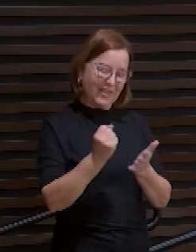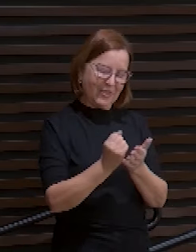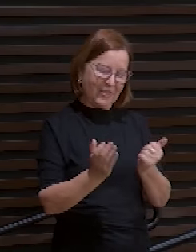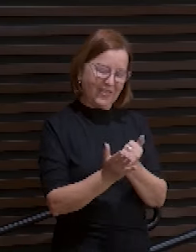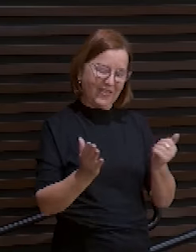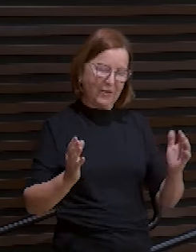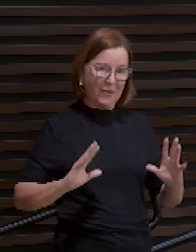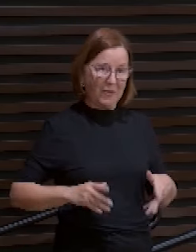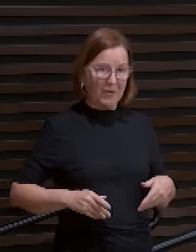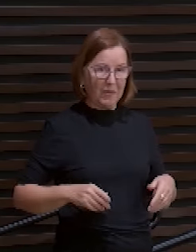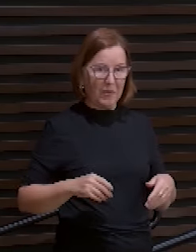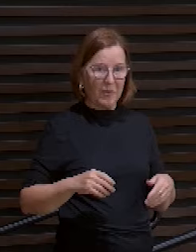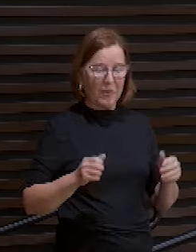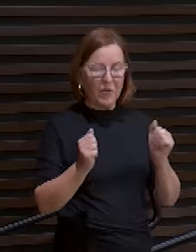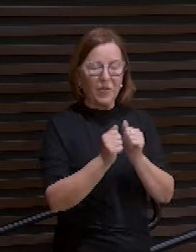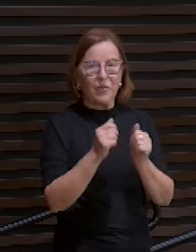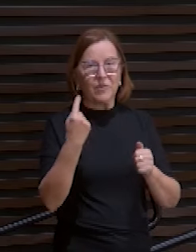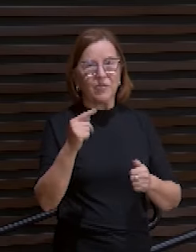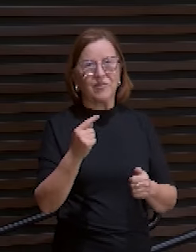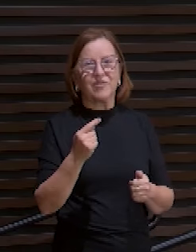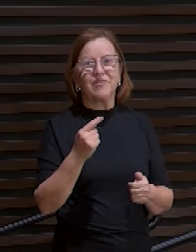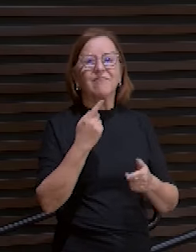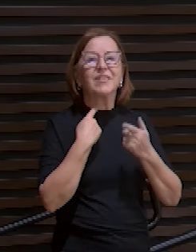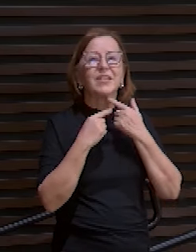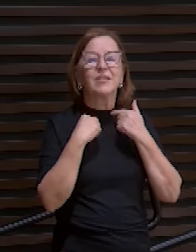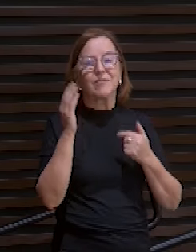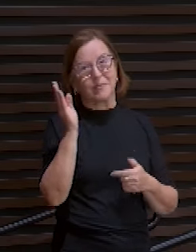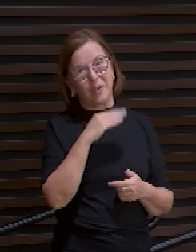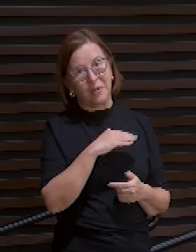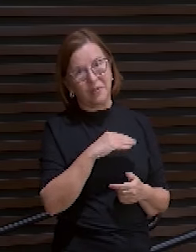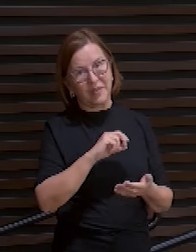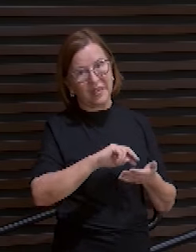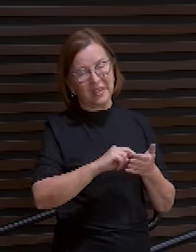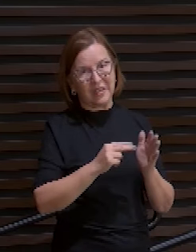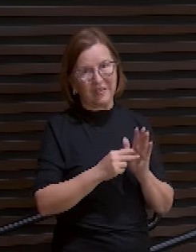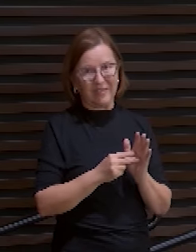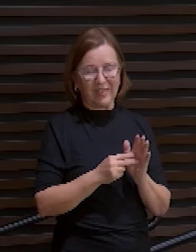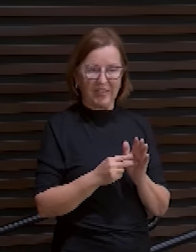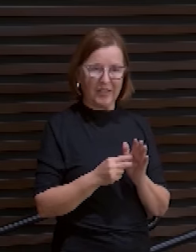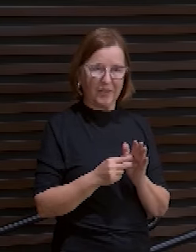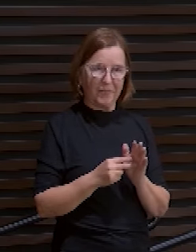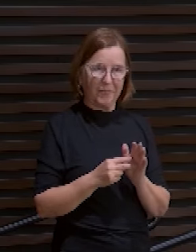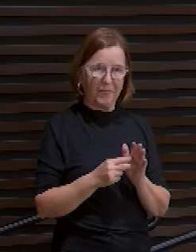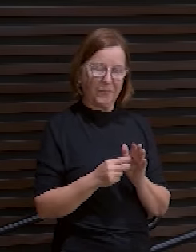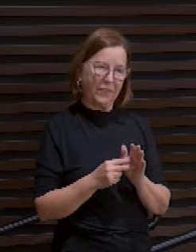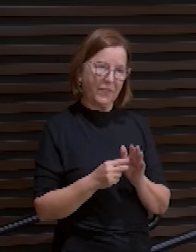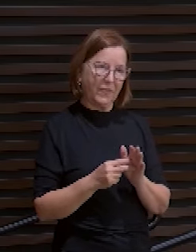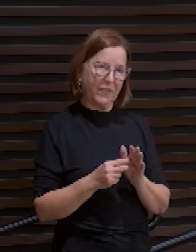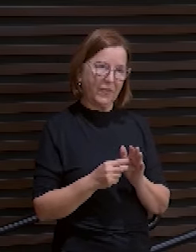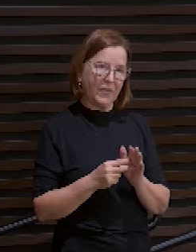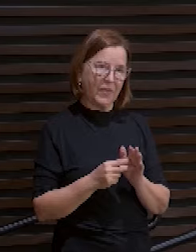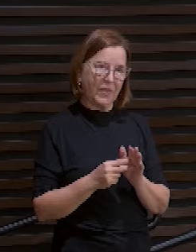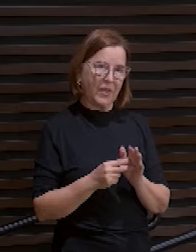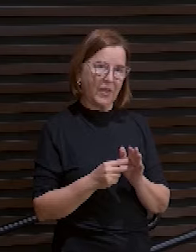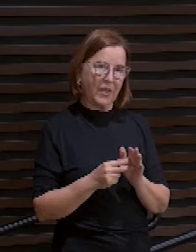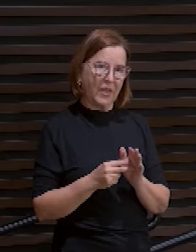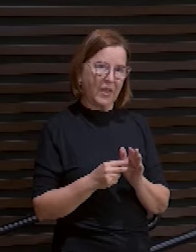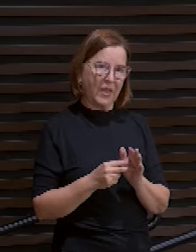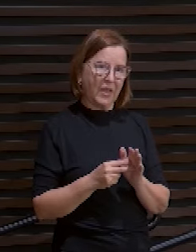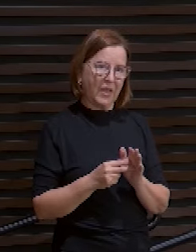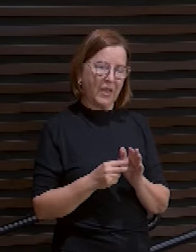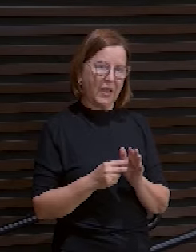paixões e desejos significa por fim ao poder governante e atraente dos nossos